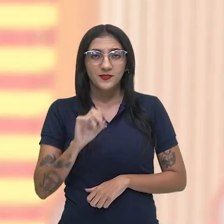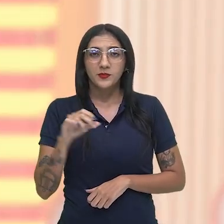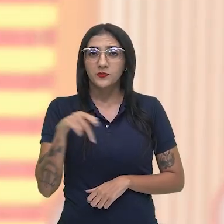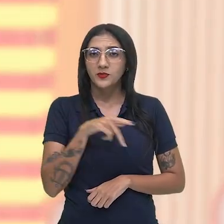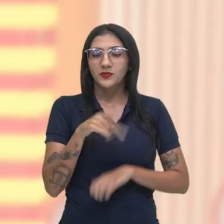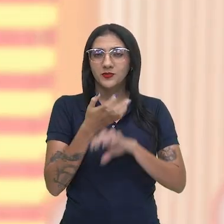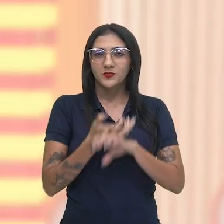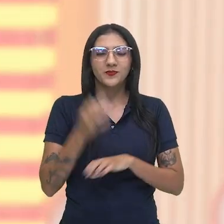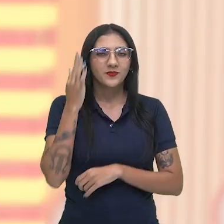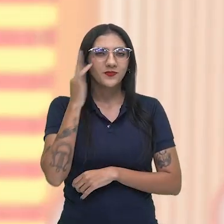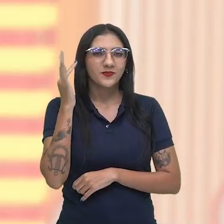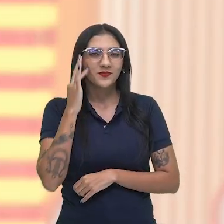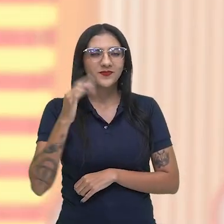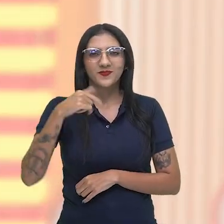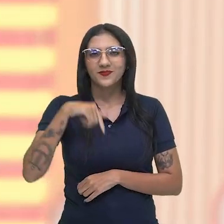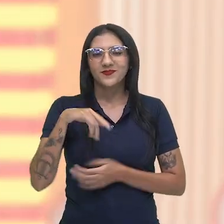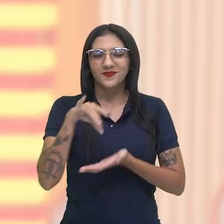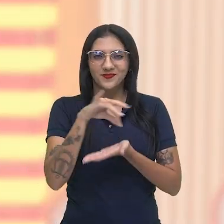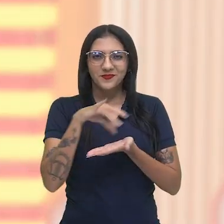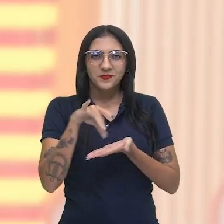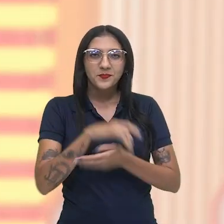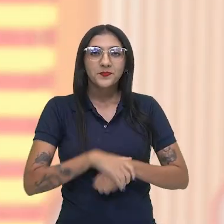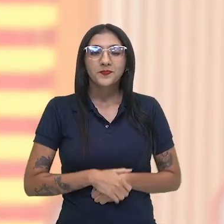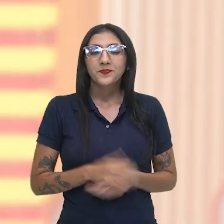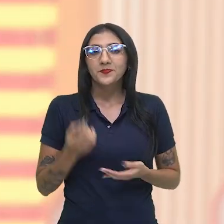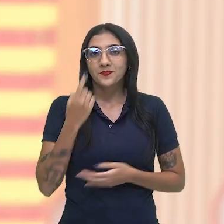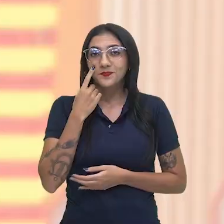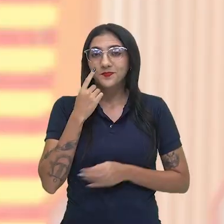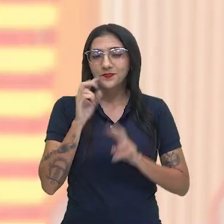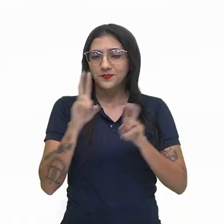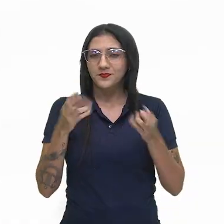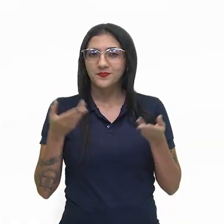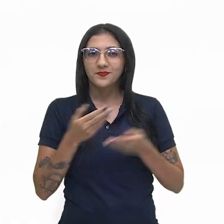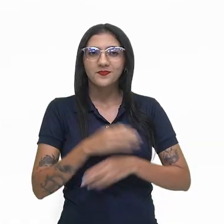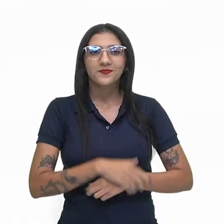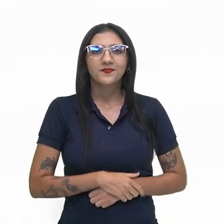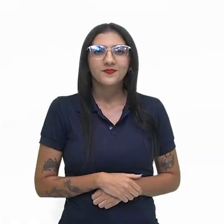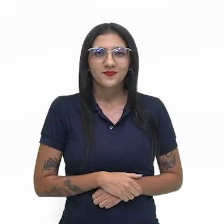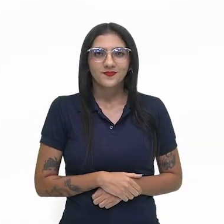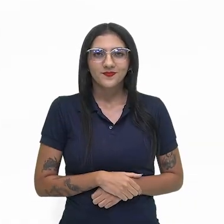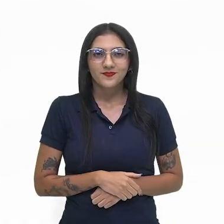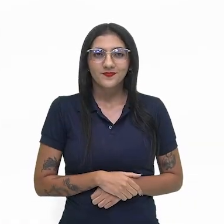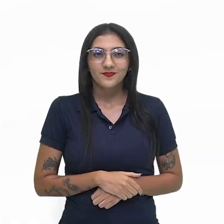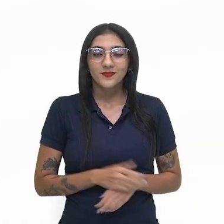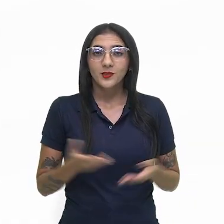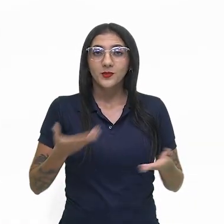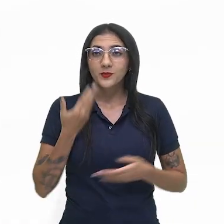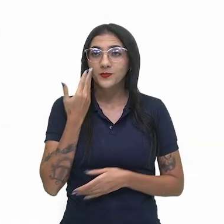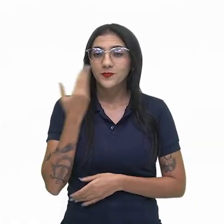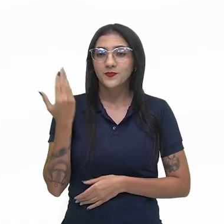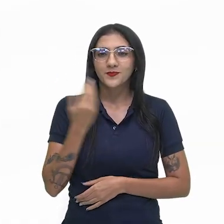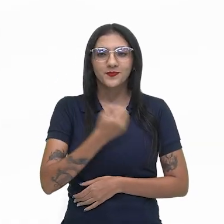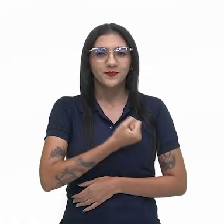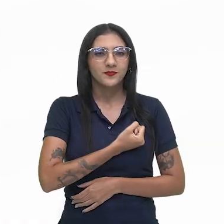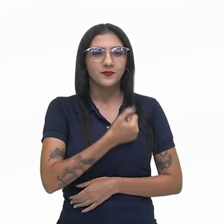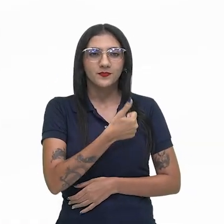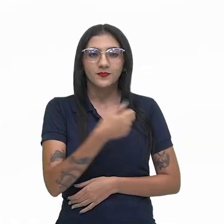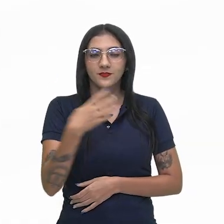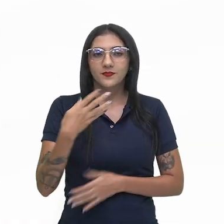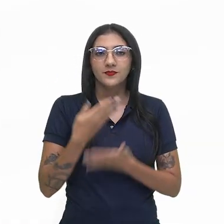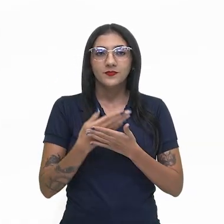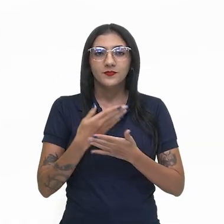do Centro de Mídias do Amazonas. Vamos ver o que vai acontecer nessa aula? É a nossa aula de número 14, aula